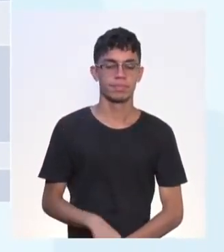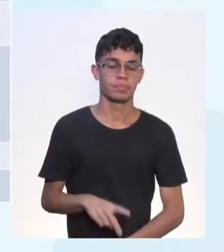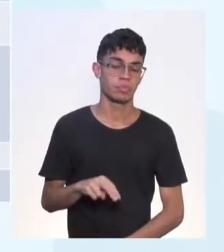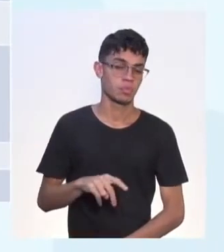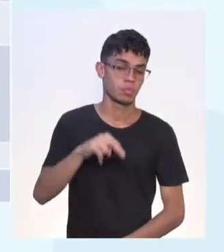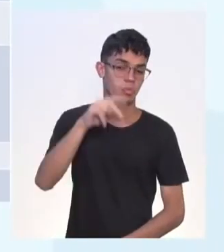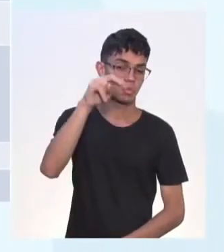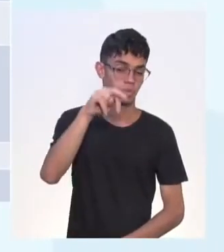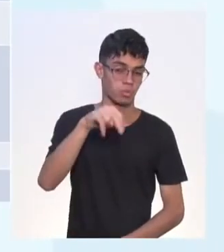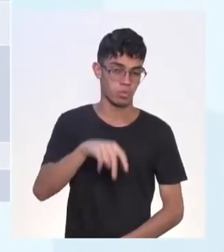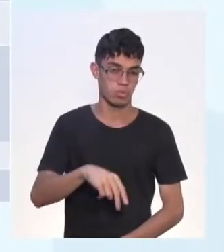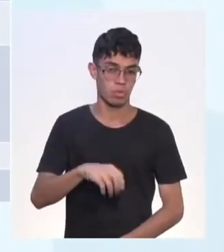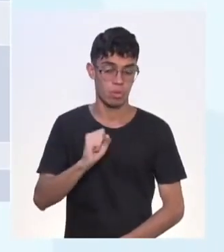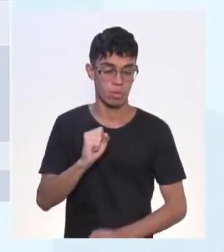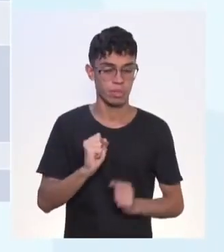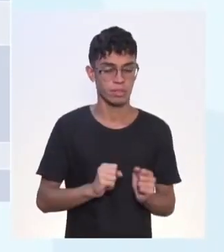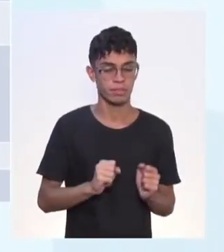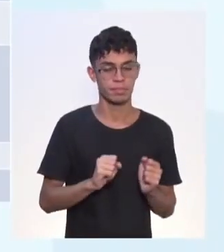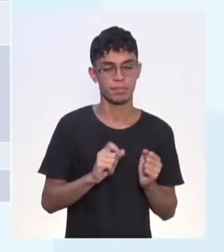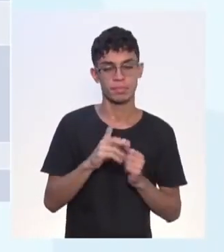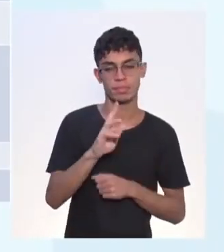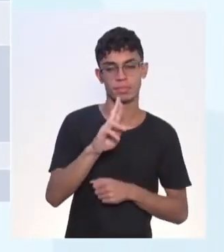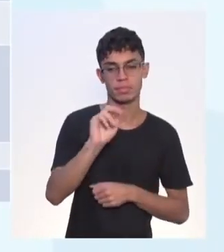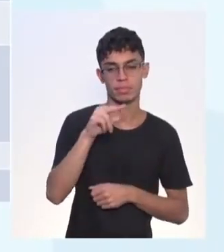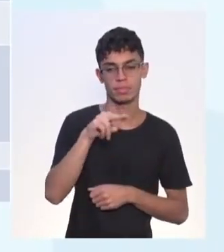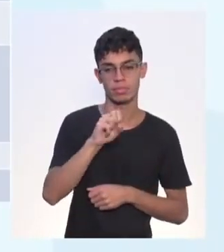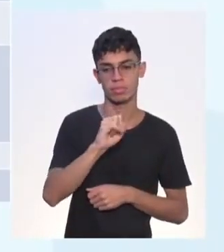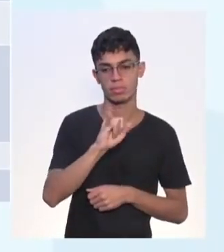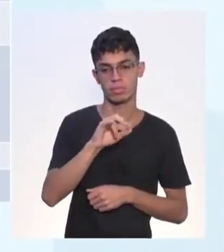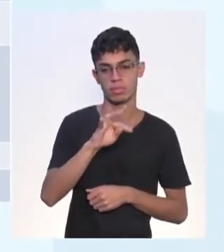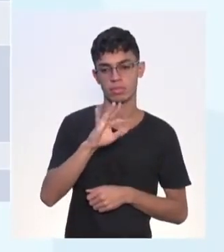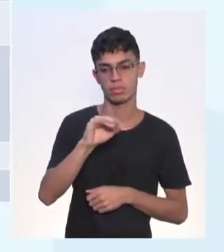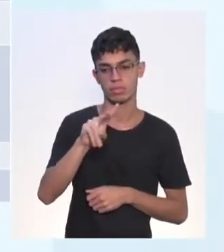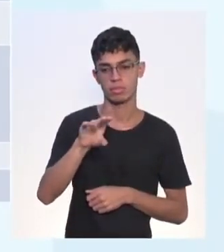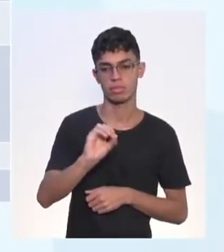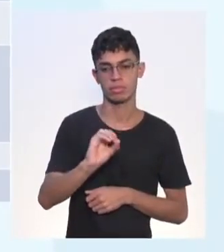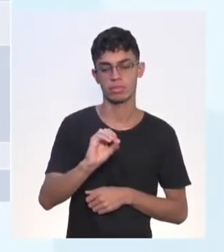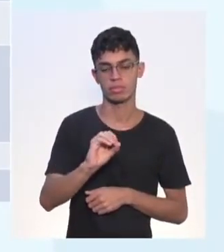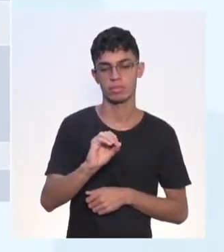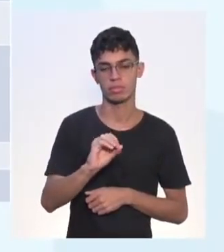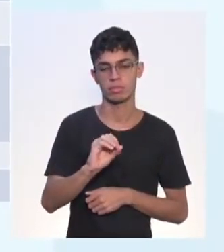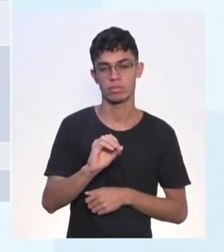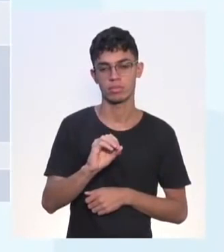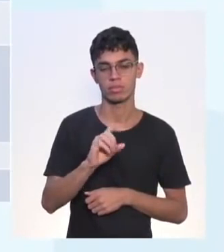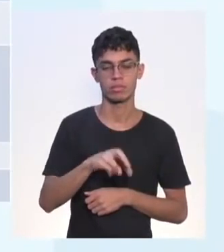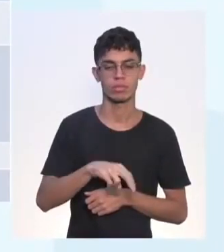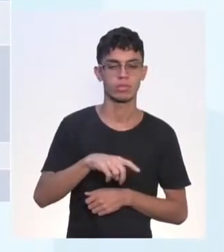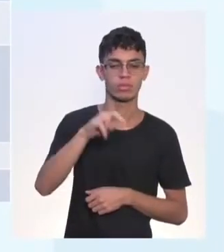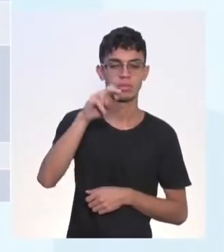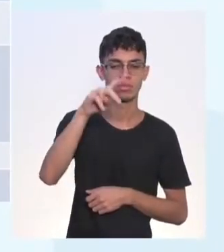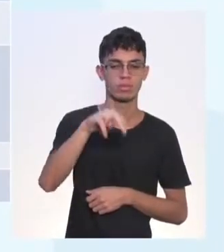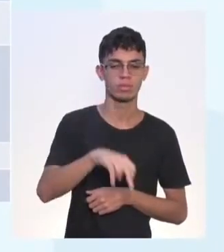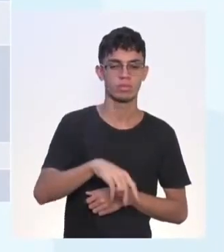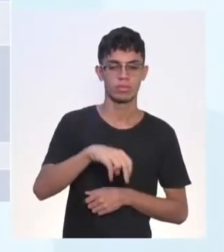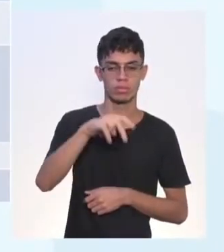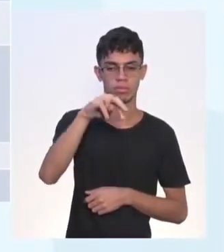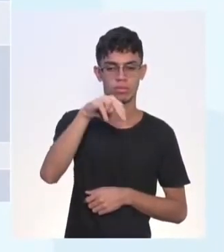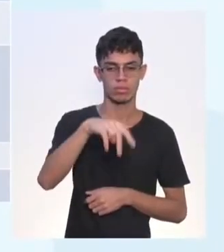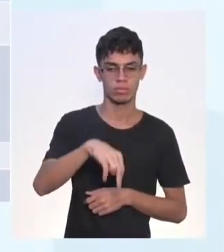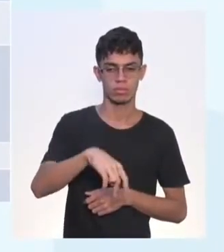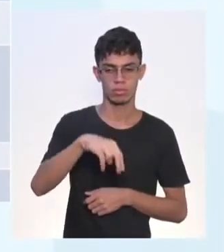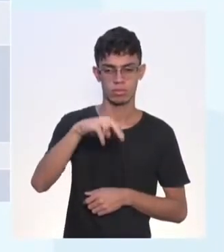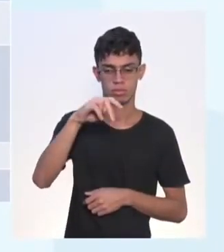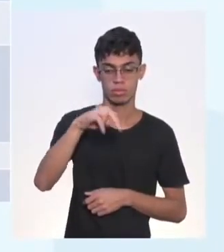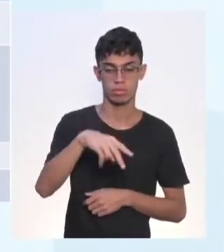pode ser intransitivo, se a gente colocar que essa ação é simplesmente o ato de subir e descer, né? Tipo, ela fica subindo e descendo, subindo e descendo. Então,